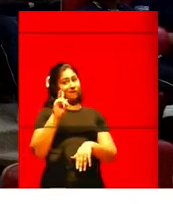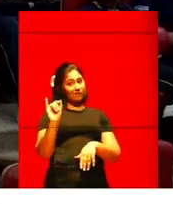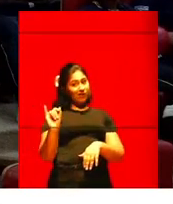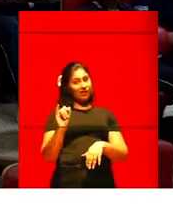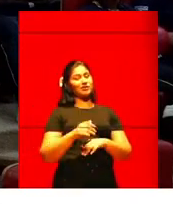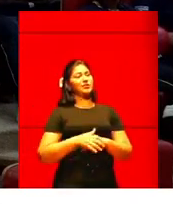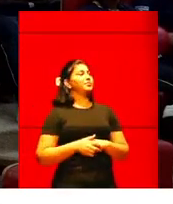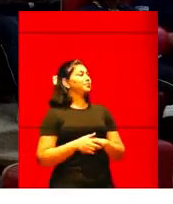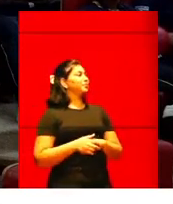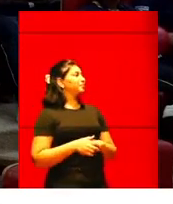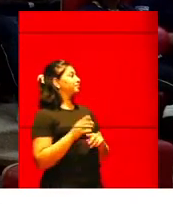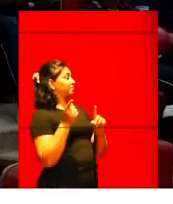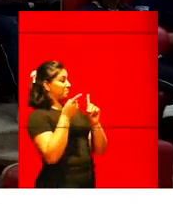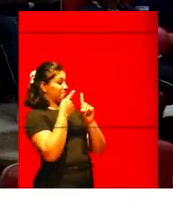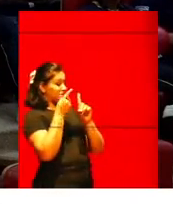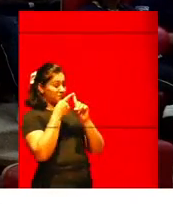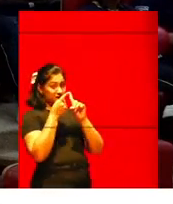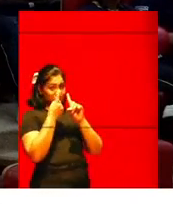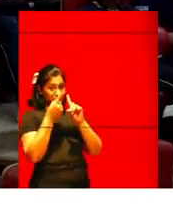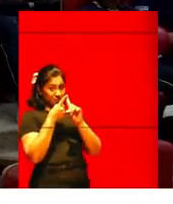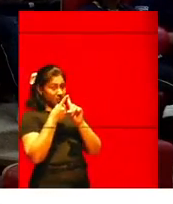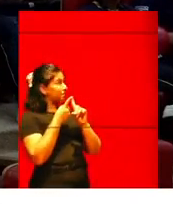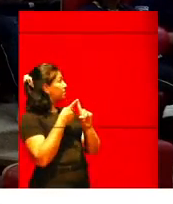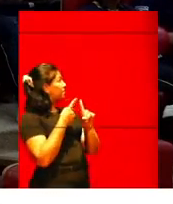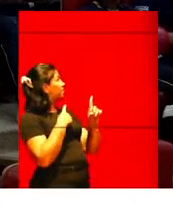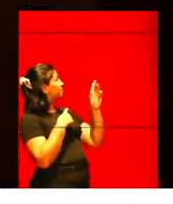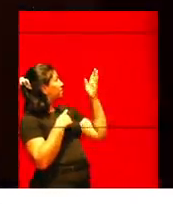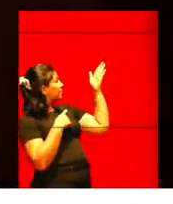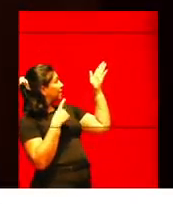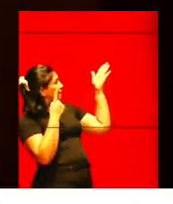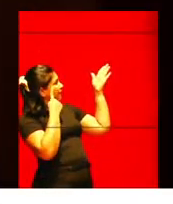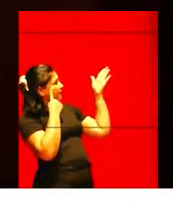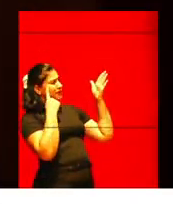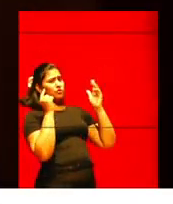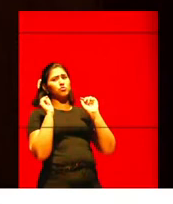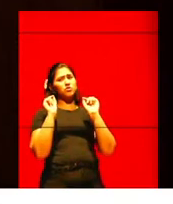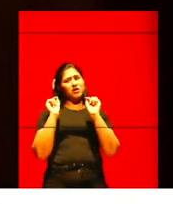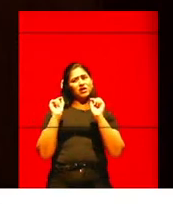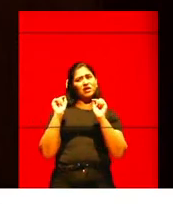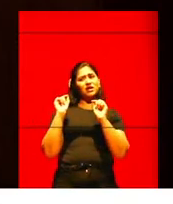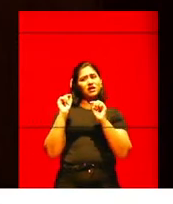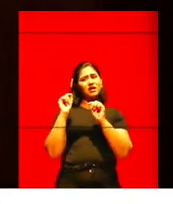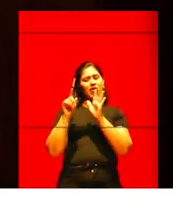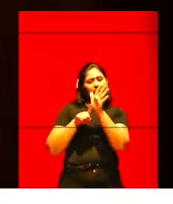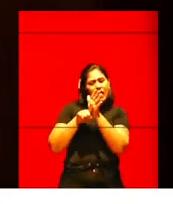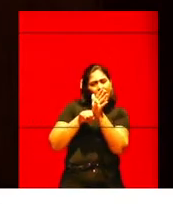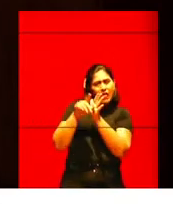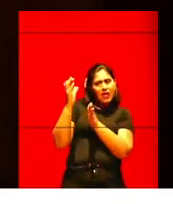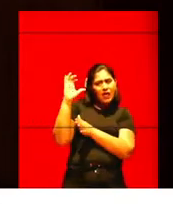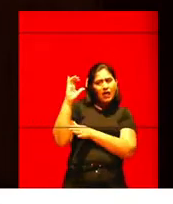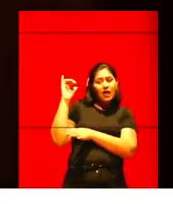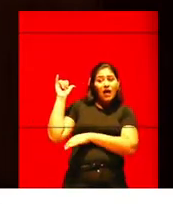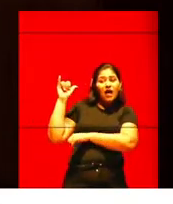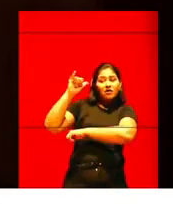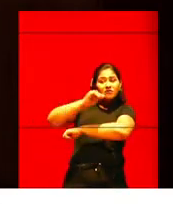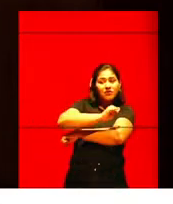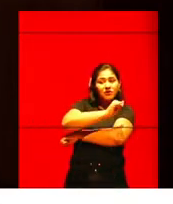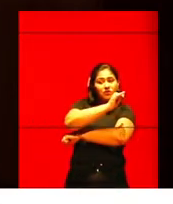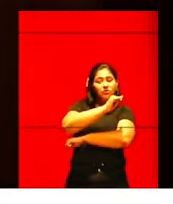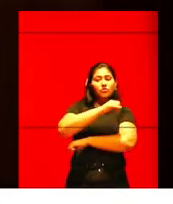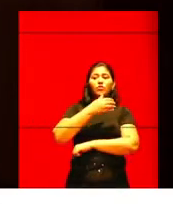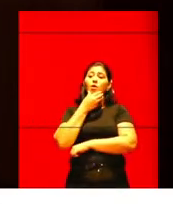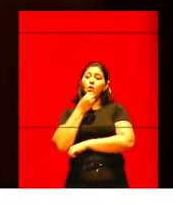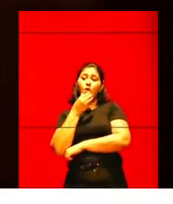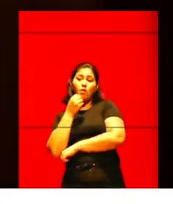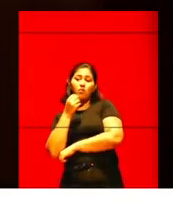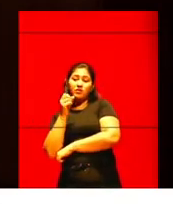beleza? Primeiro, os caras estão pensando em progresso científico. Sabe quem está chegando aqui? O avião. Santos